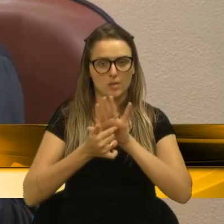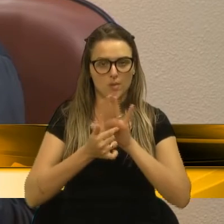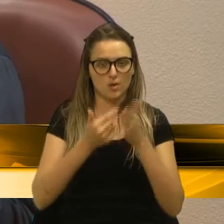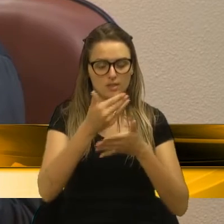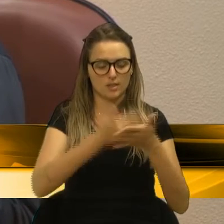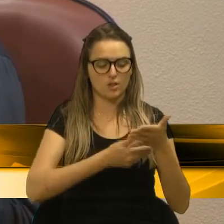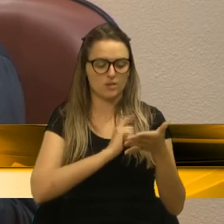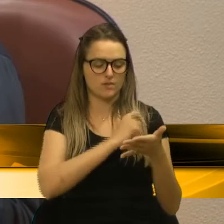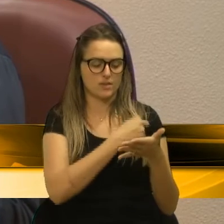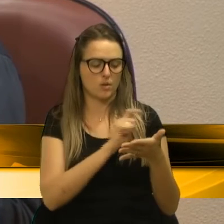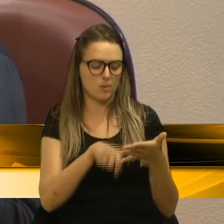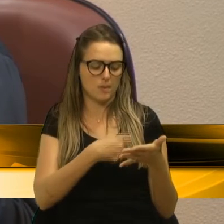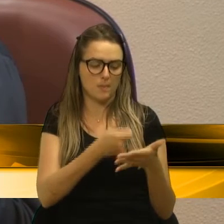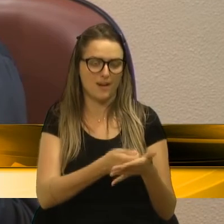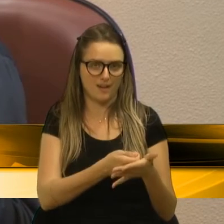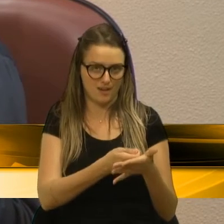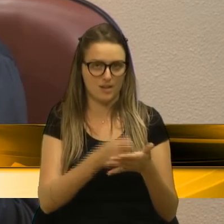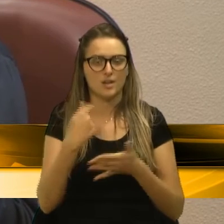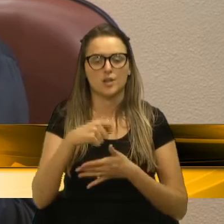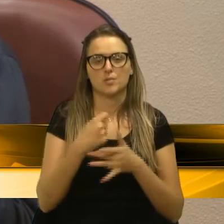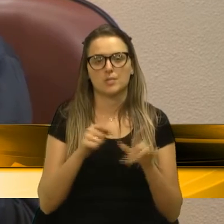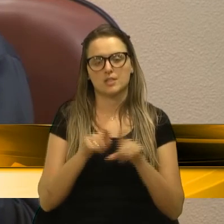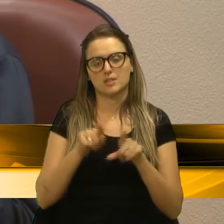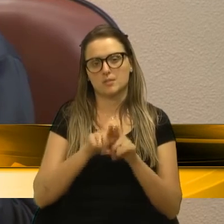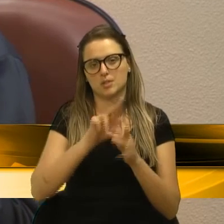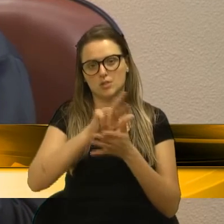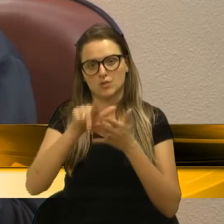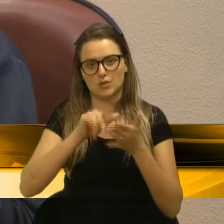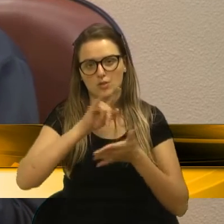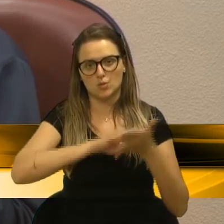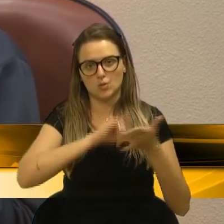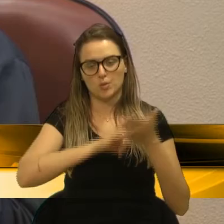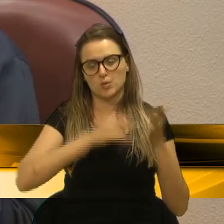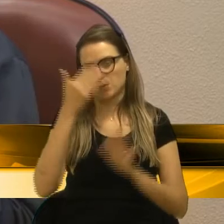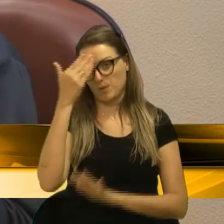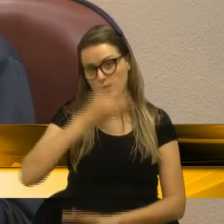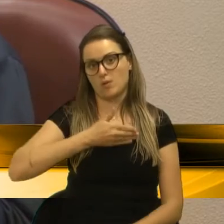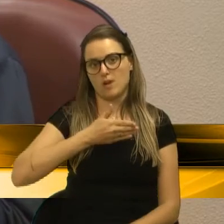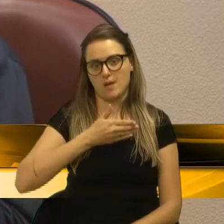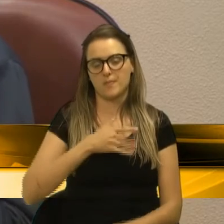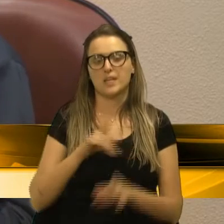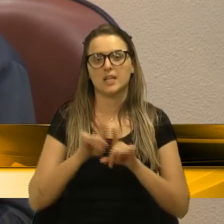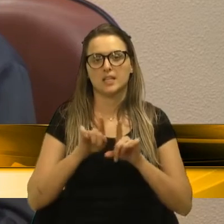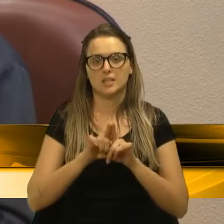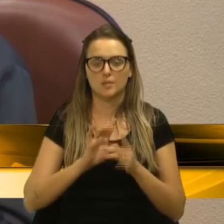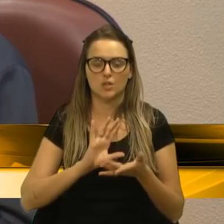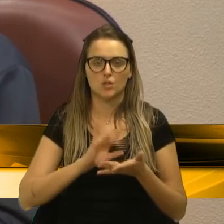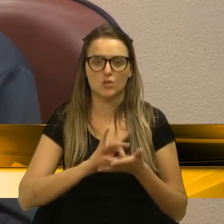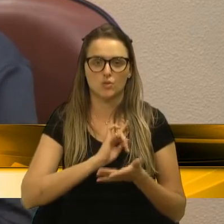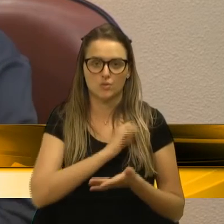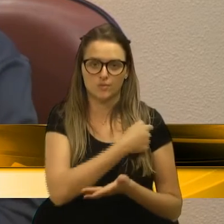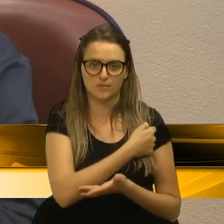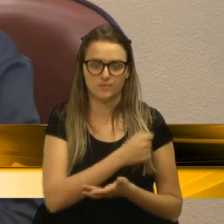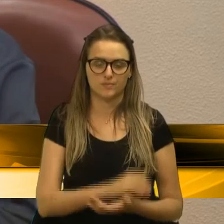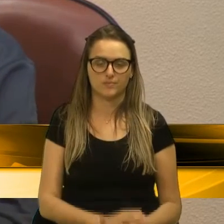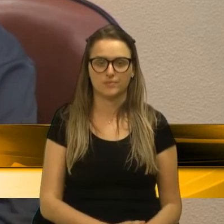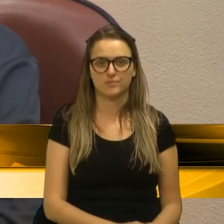nota fiscal para pagamento, deverão ser encaminhados diversos documentos comprobatórios, dentre eles ou de regularidade fiscal.